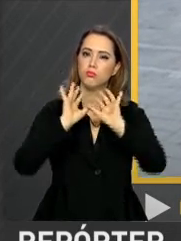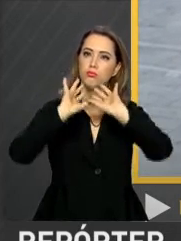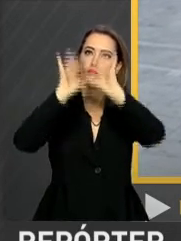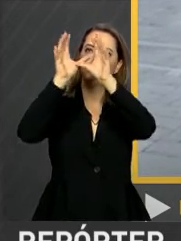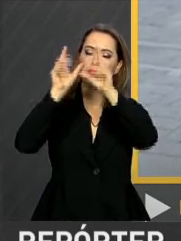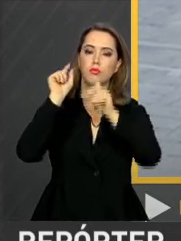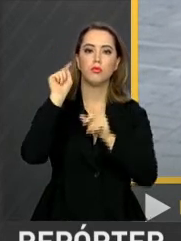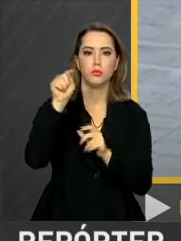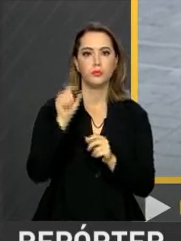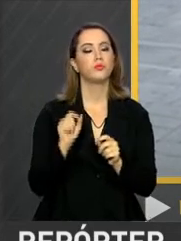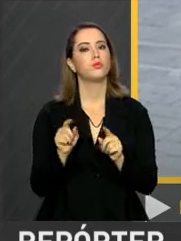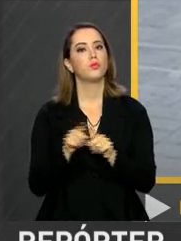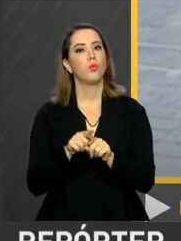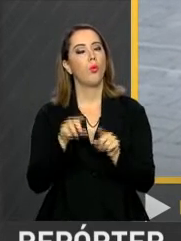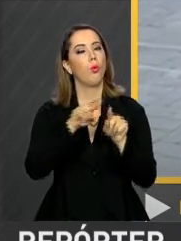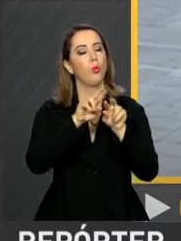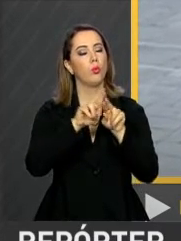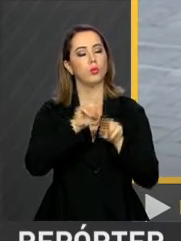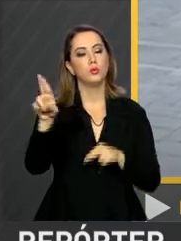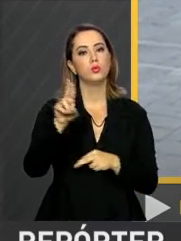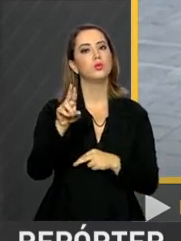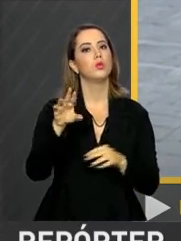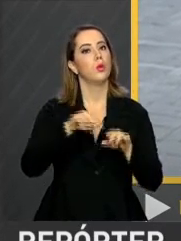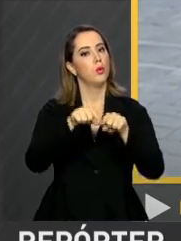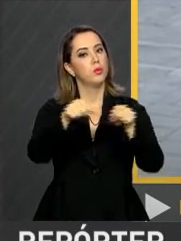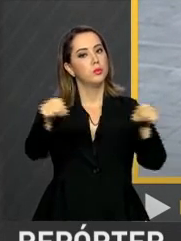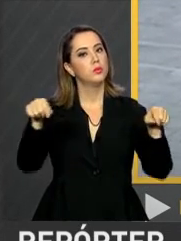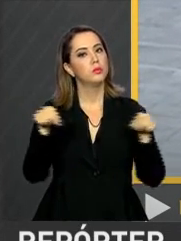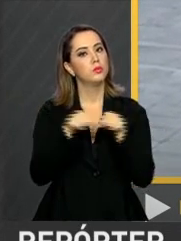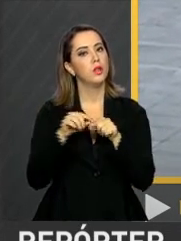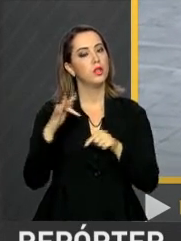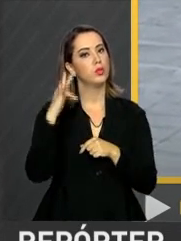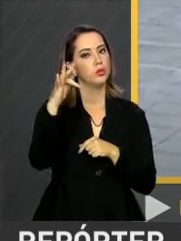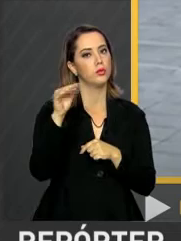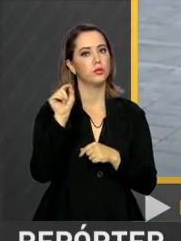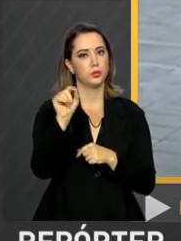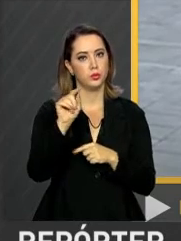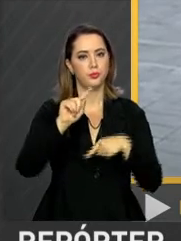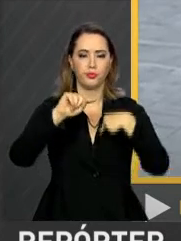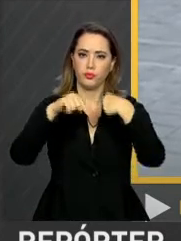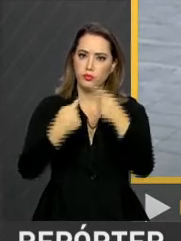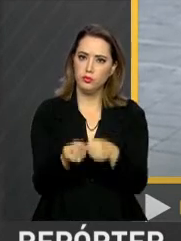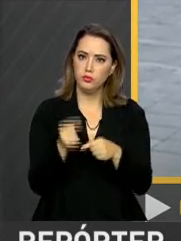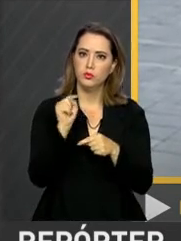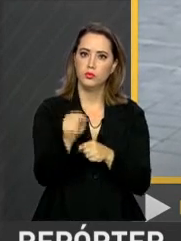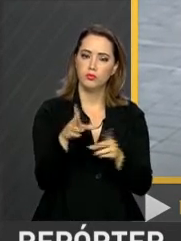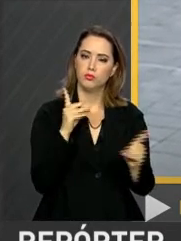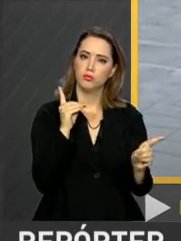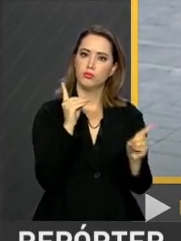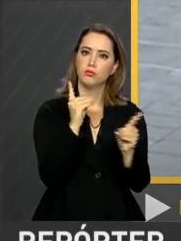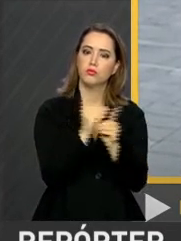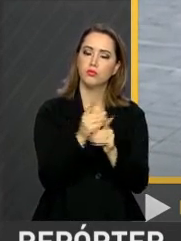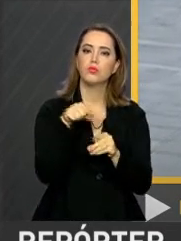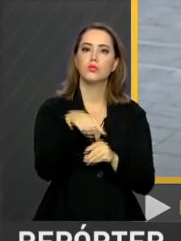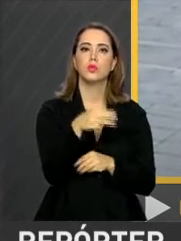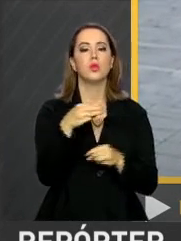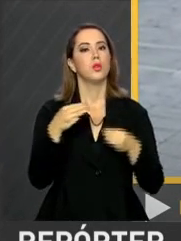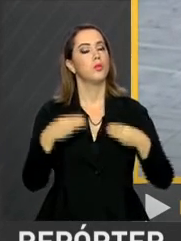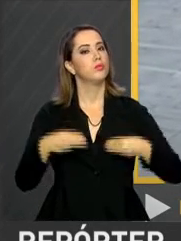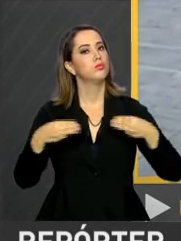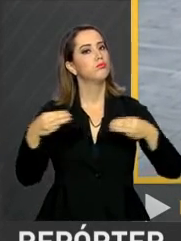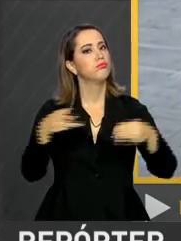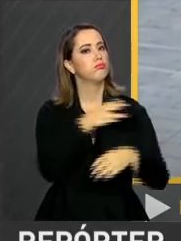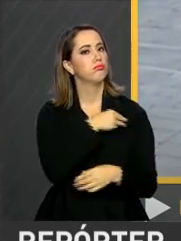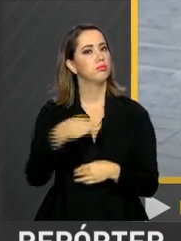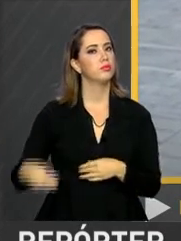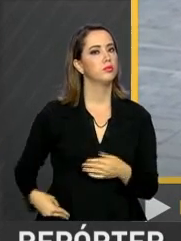rainha do futuro depois disso e já tem e se reúne com ministros que acompanham a visita de pastas que estão envolvidas